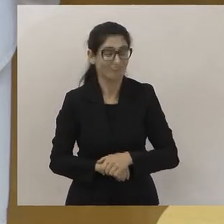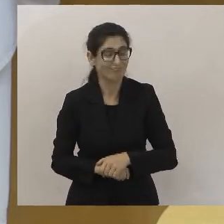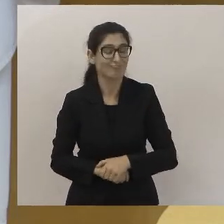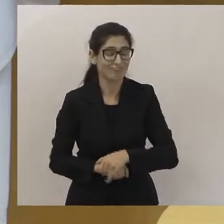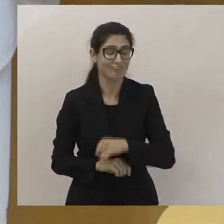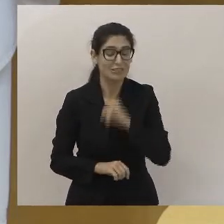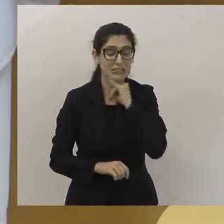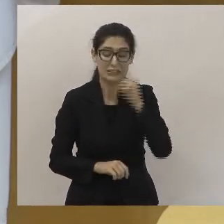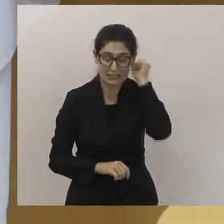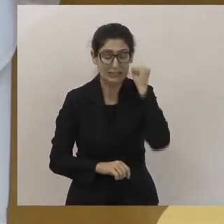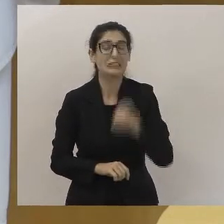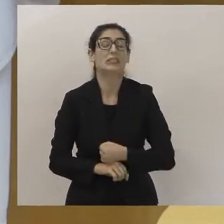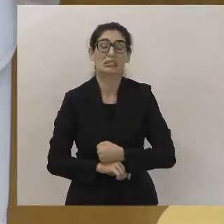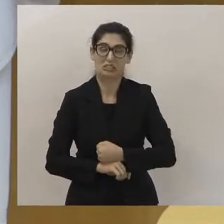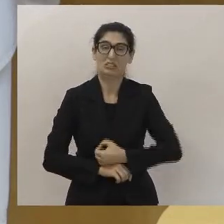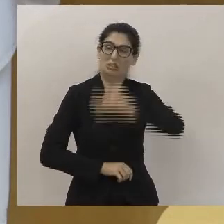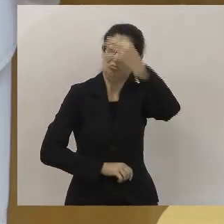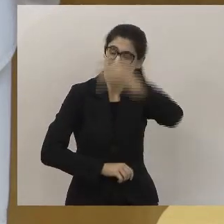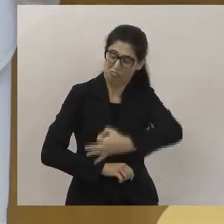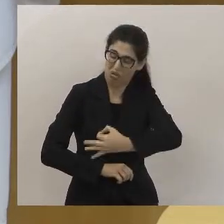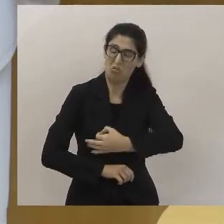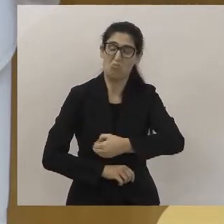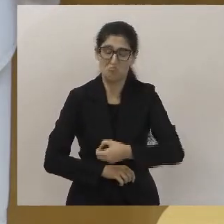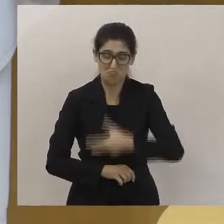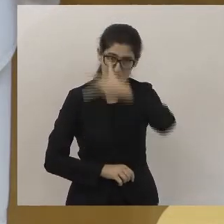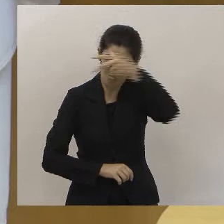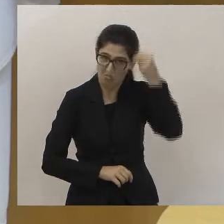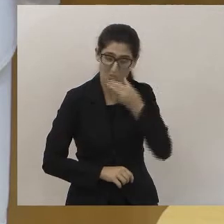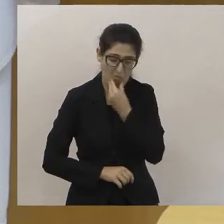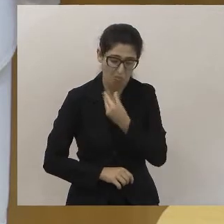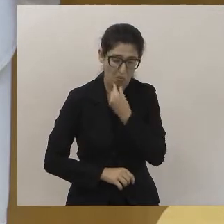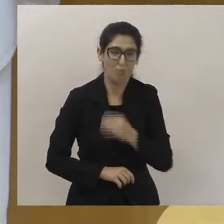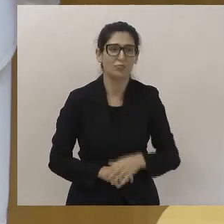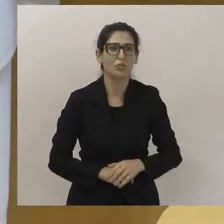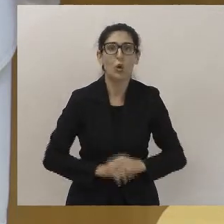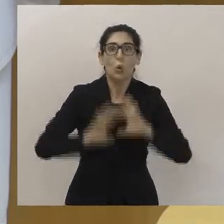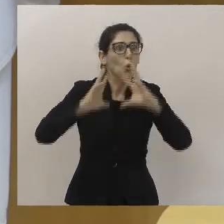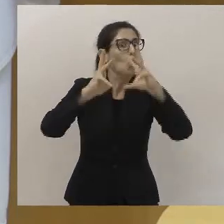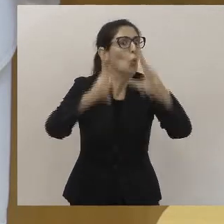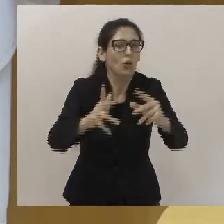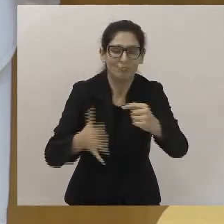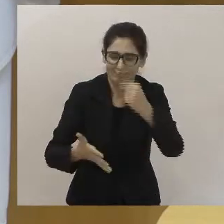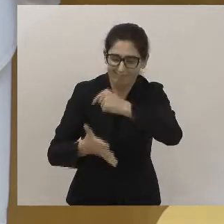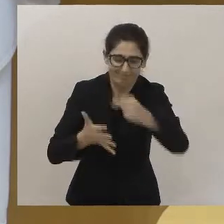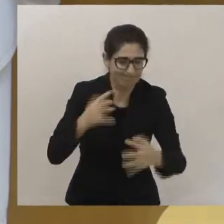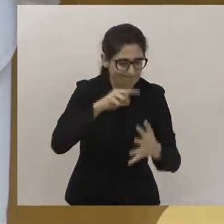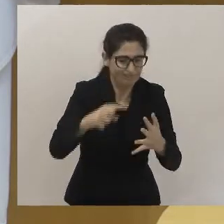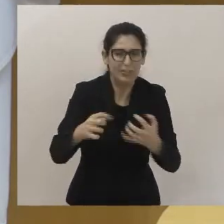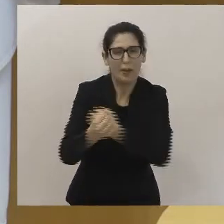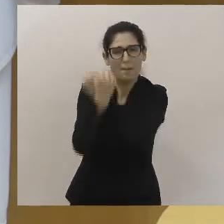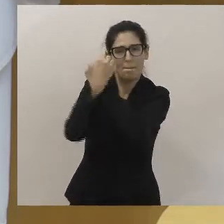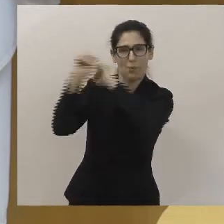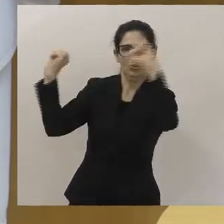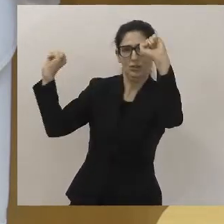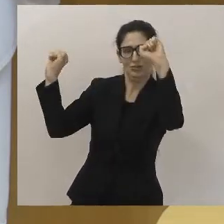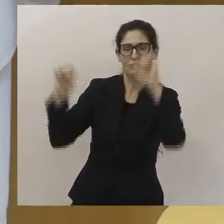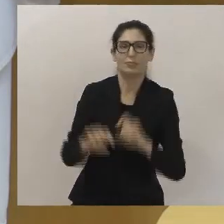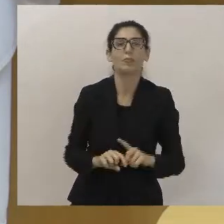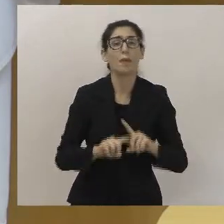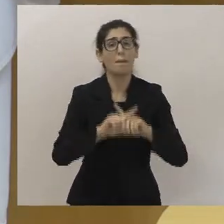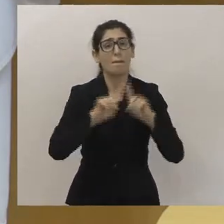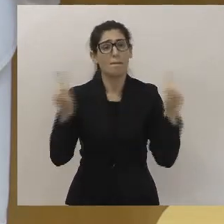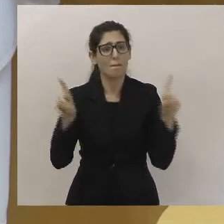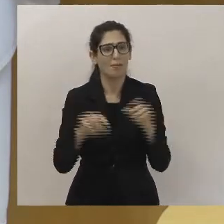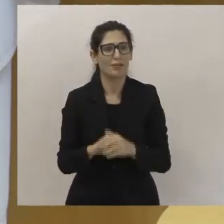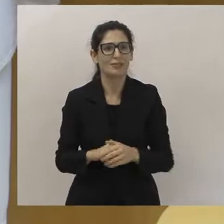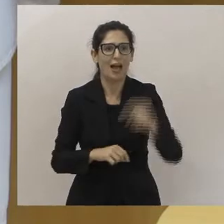tenho certeza que muita coisa boa ainda vai vir aí nem tudo é possível mas aqui na terra tv jesus cristo aí